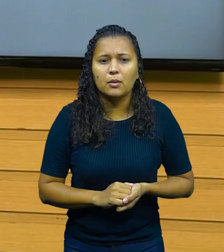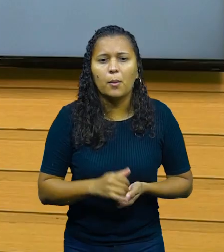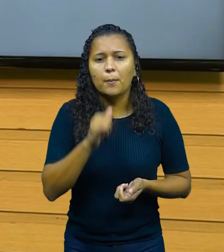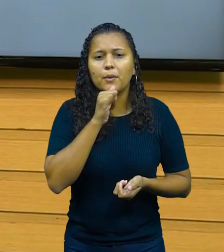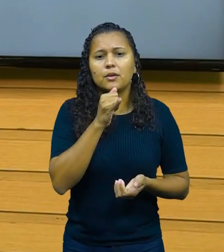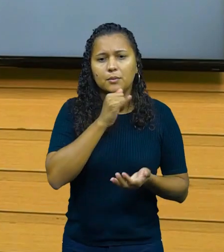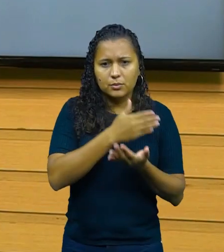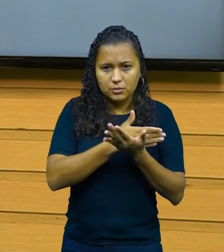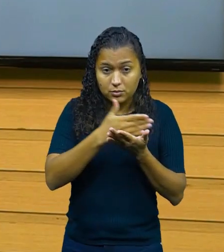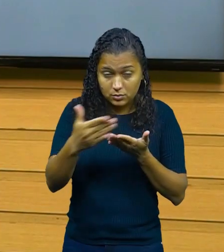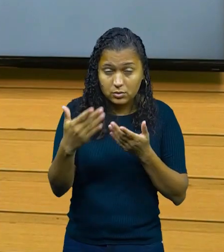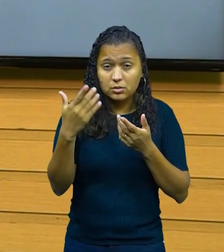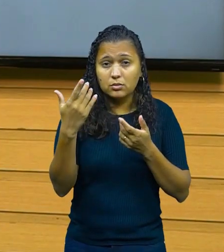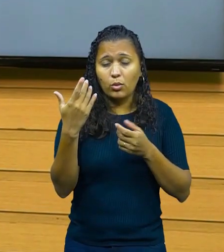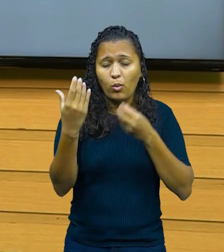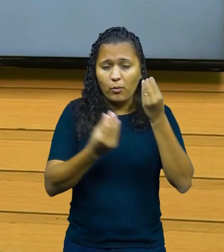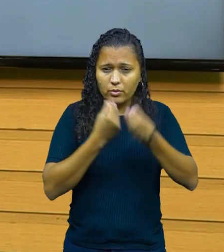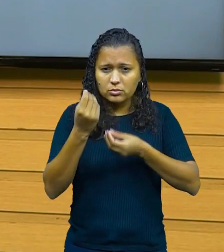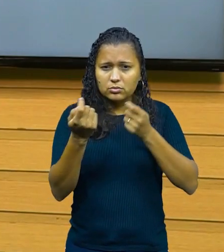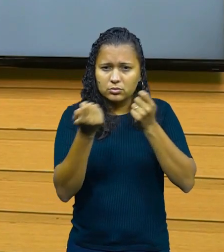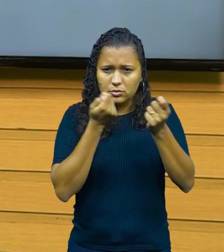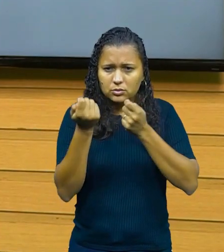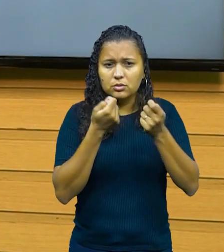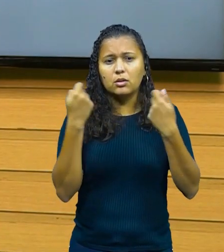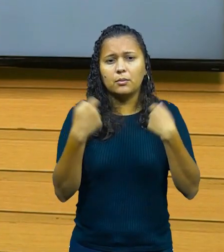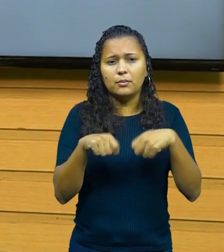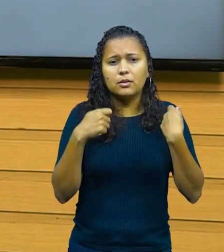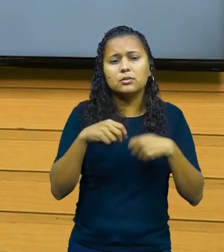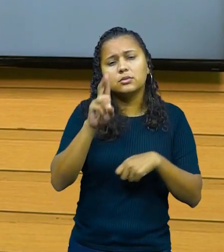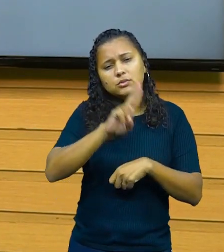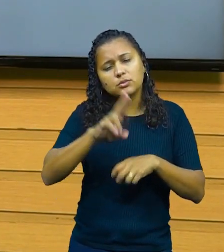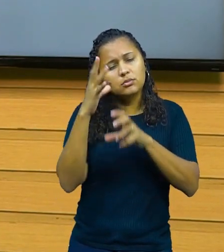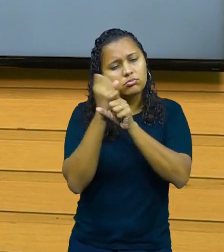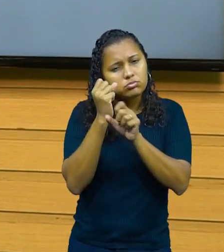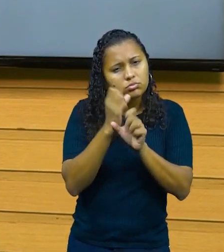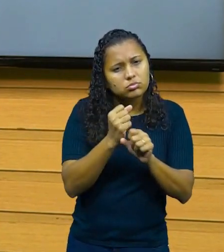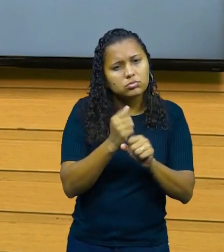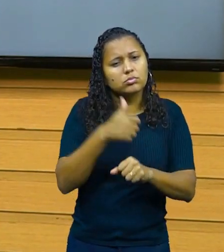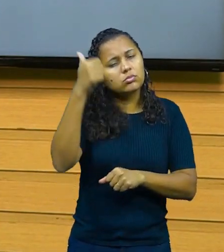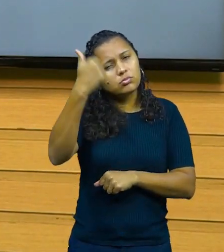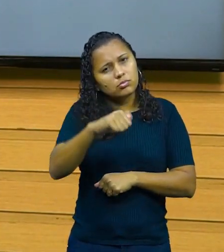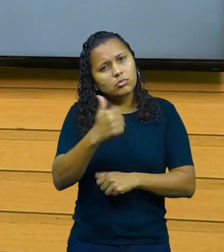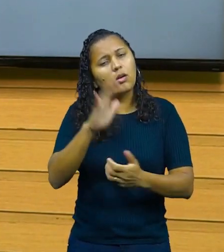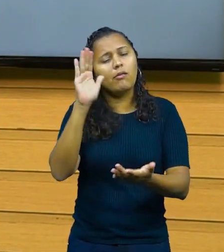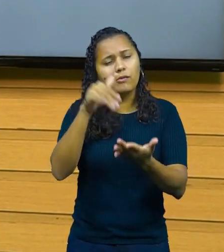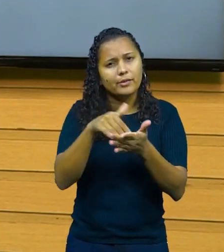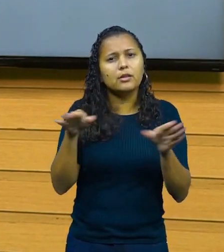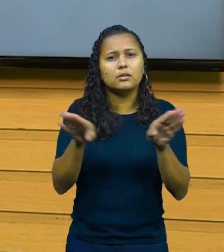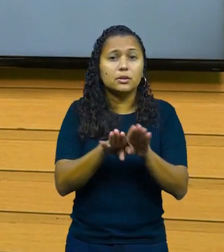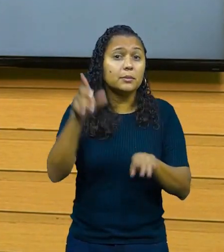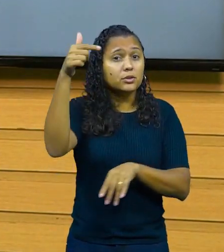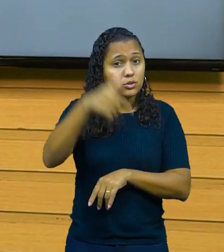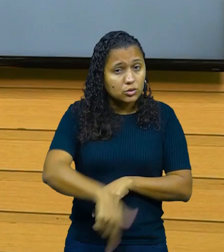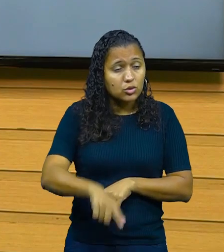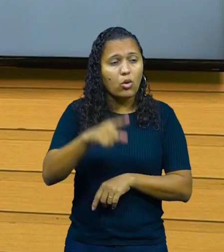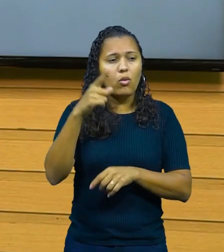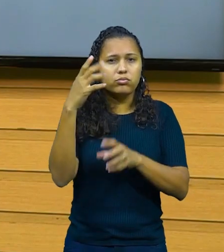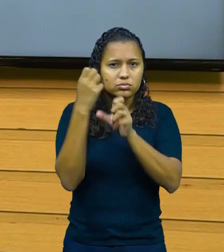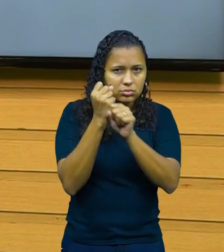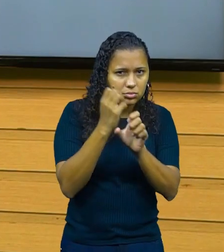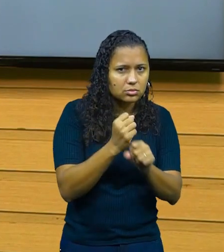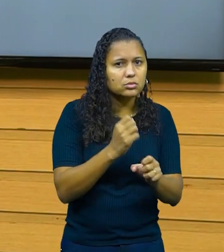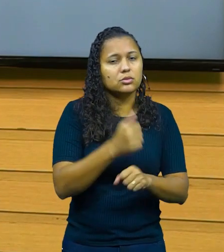Então, no início, quando você vai utilizar esse controle, você vai realizar os cálculos de verificação e no final você vai